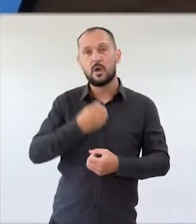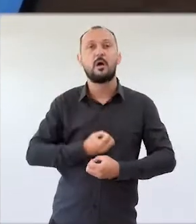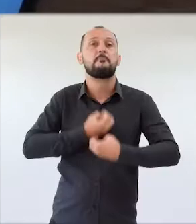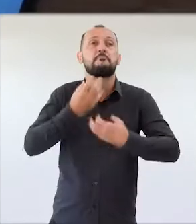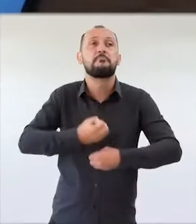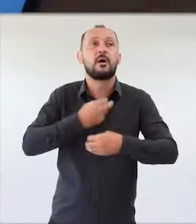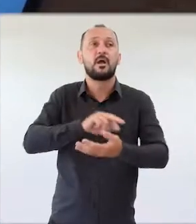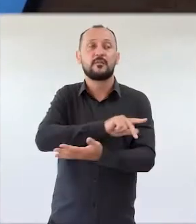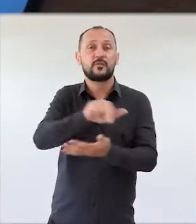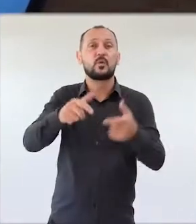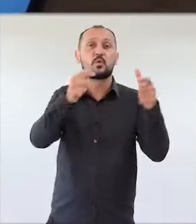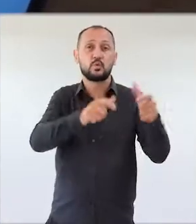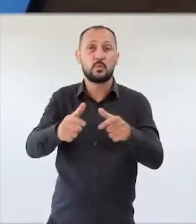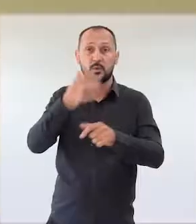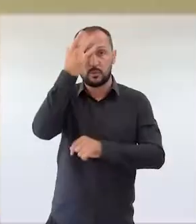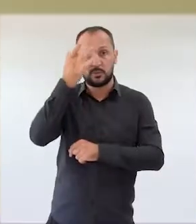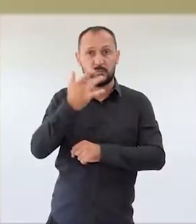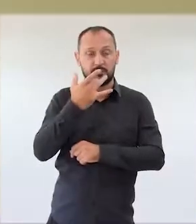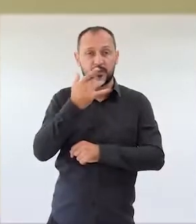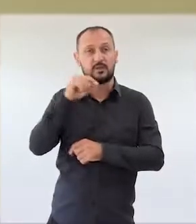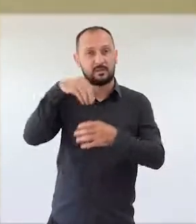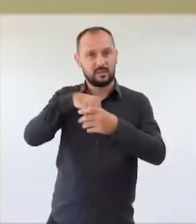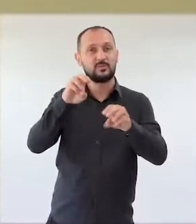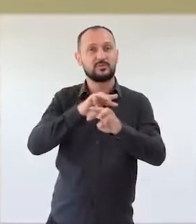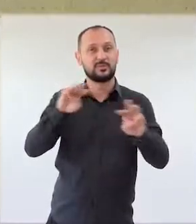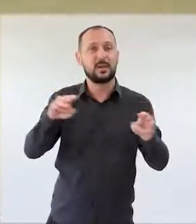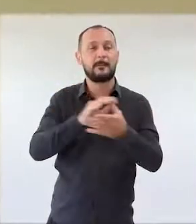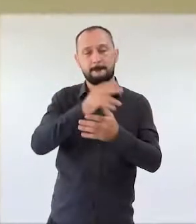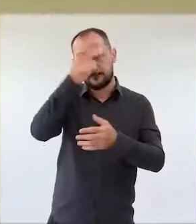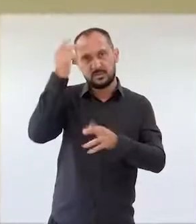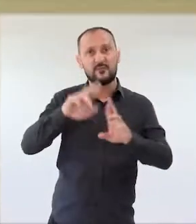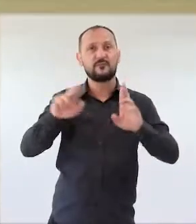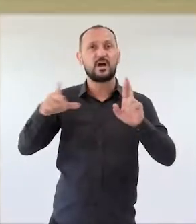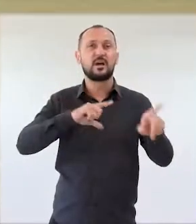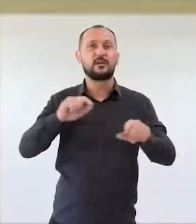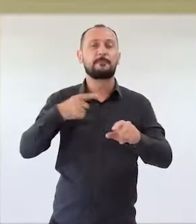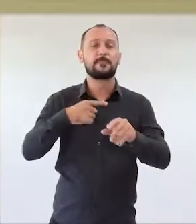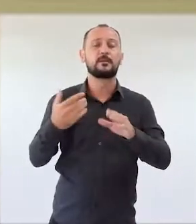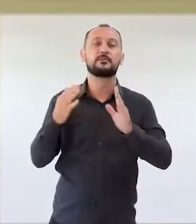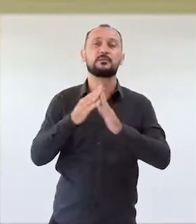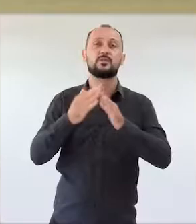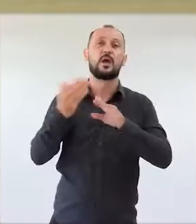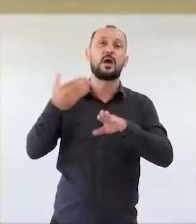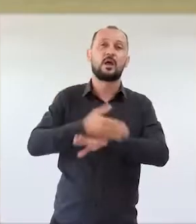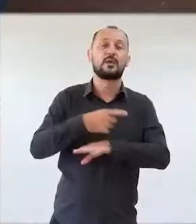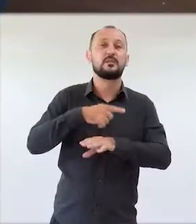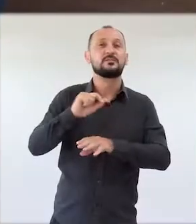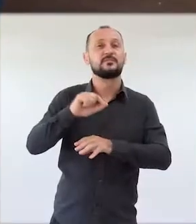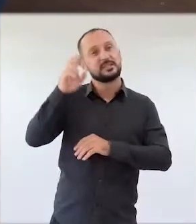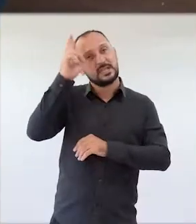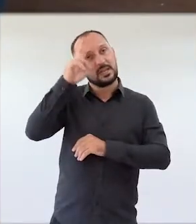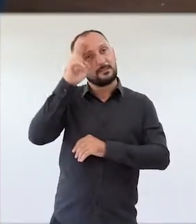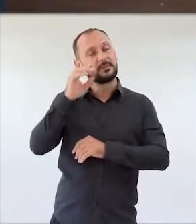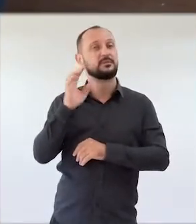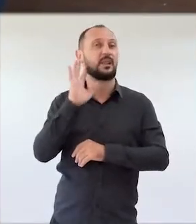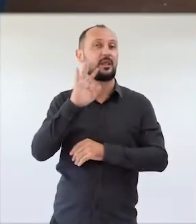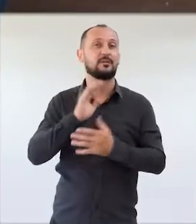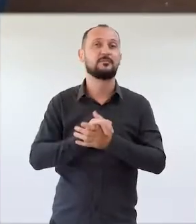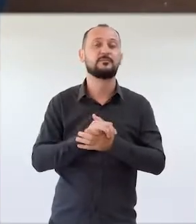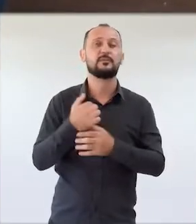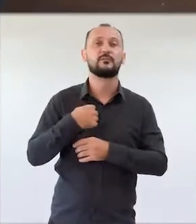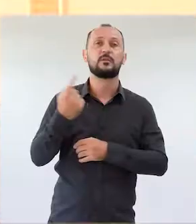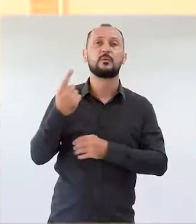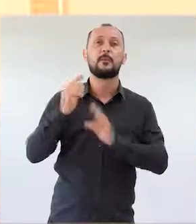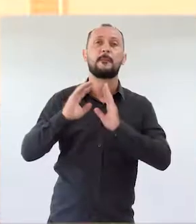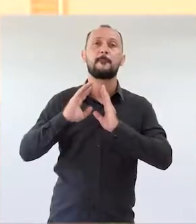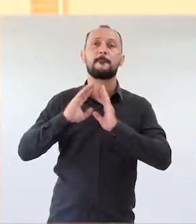de viajantes de diversos cantos do mundo em seu perfil no Couchsurfing. São pessoas que passaram por sua casa e deixaram boas